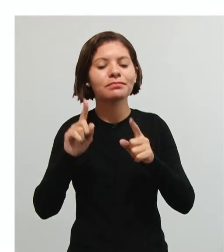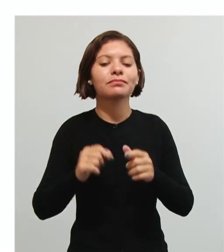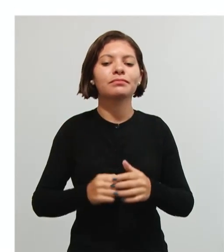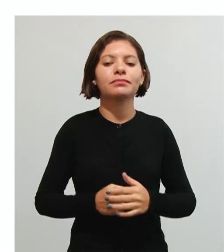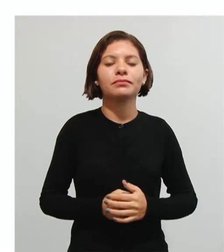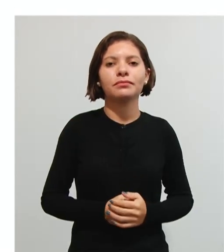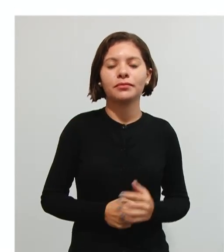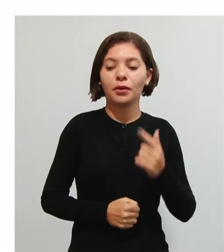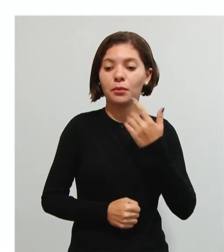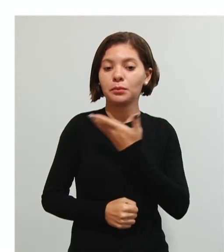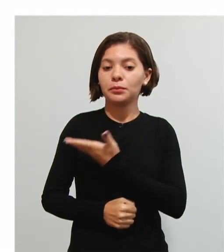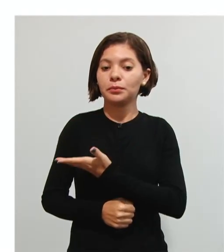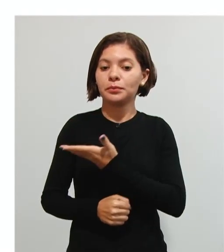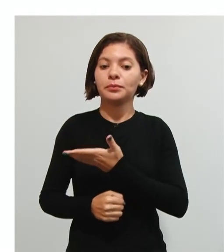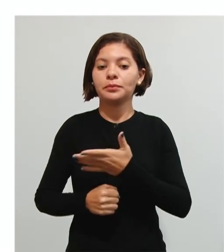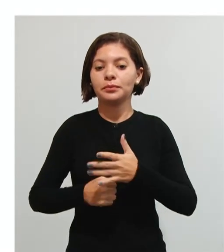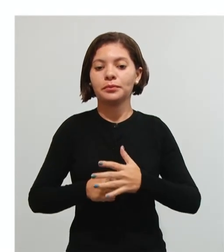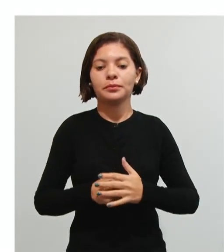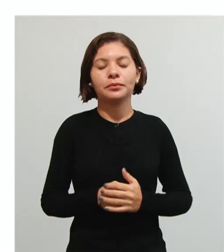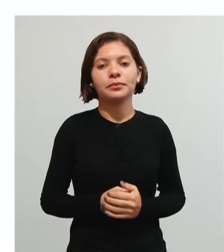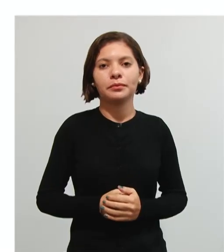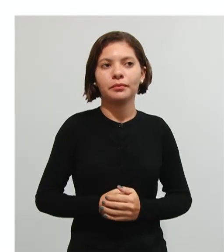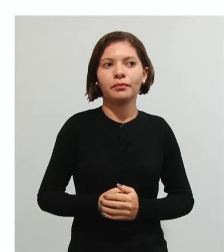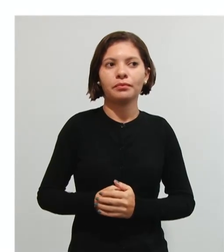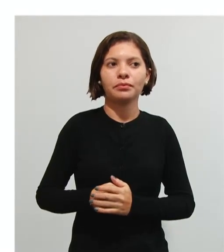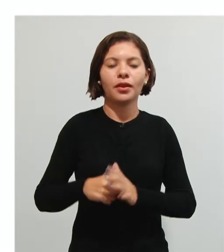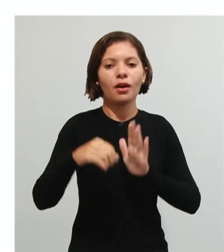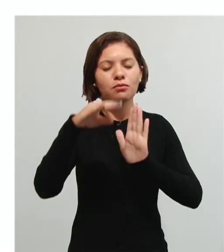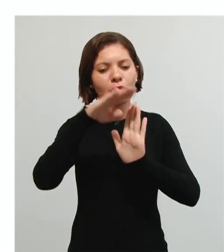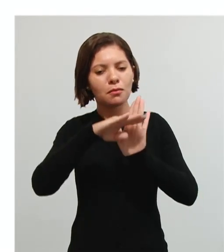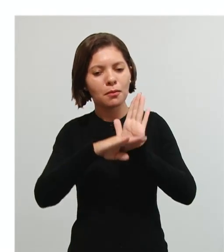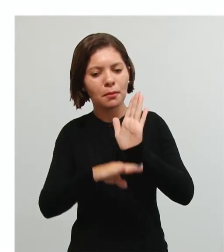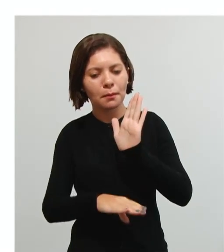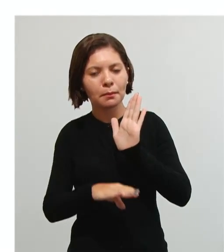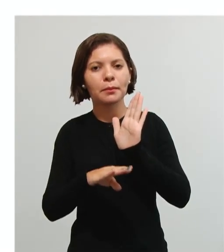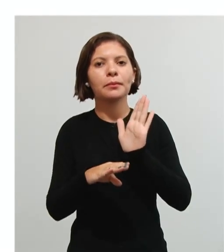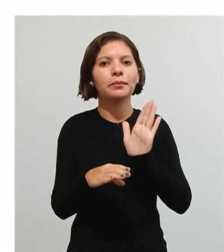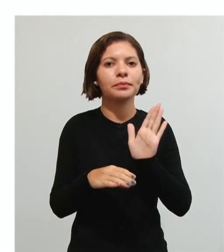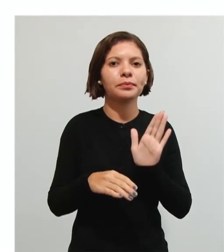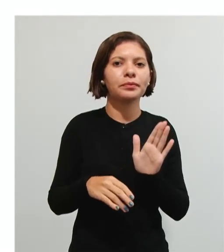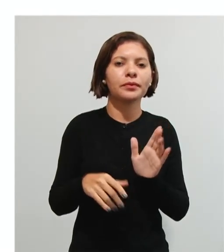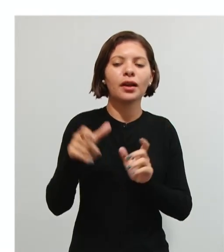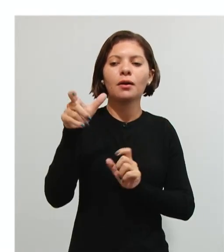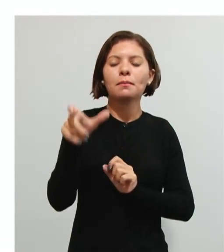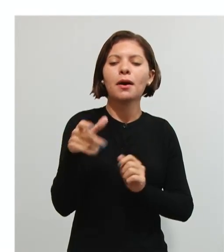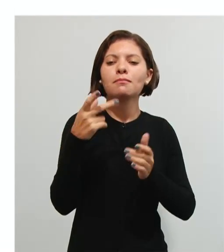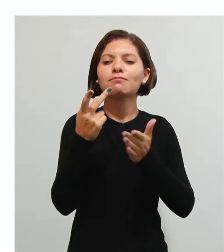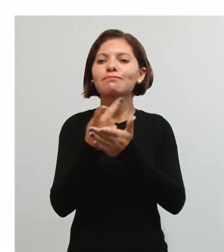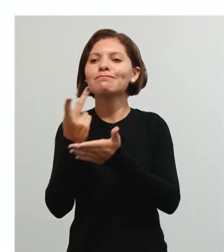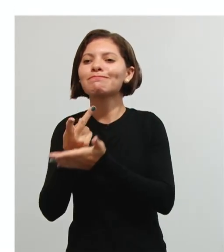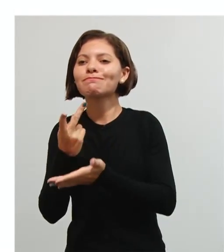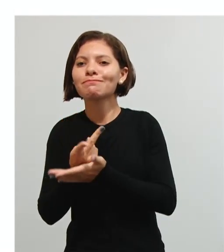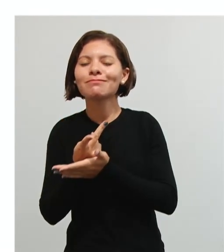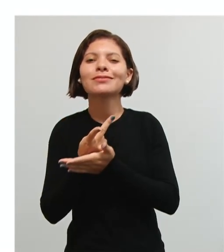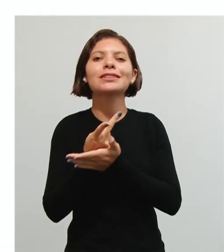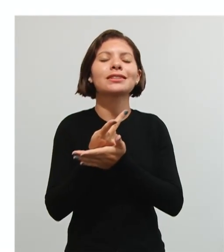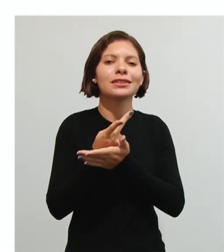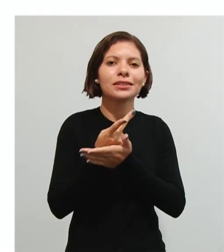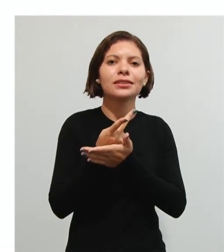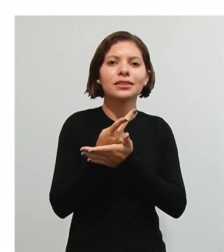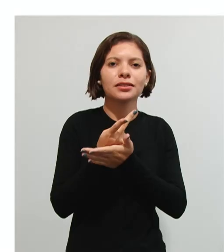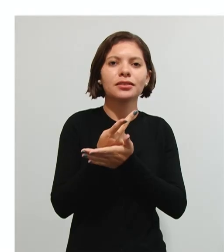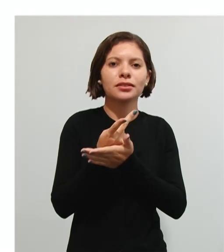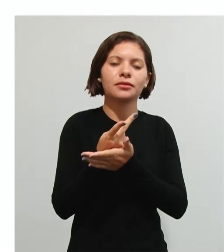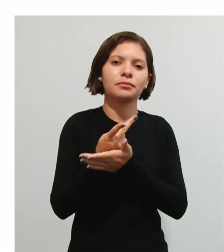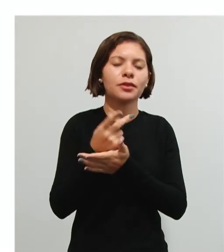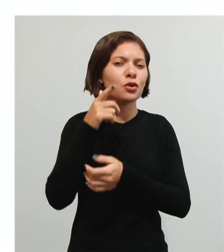integridade intelectual, atitude autocorretiva, ou seja, tá sempre se autocorrigindo, né, quando vê que tem alguma coisa